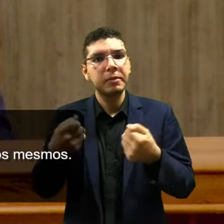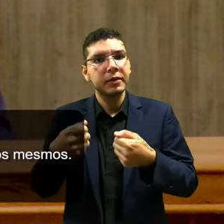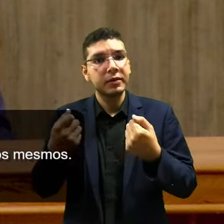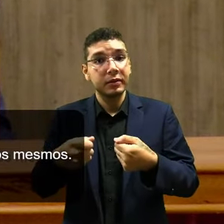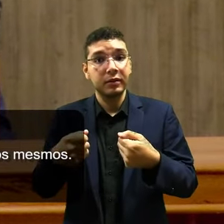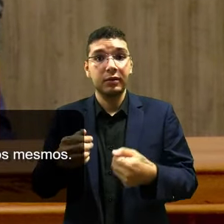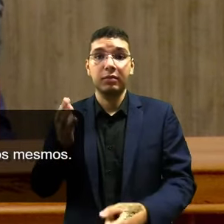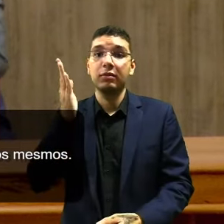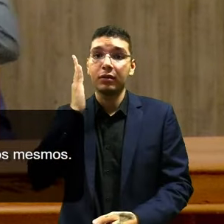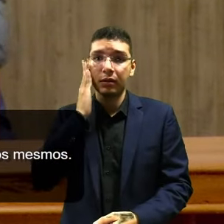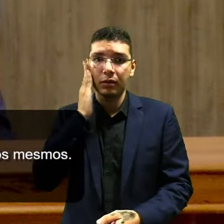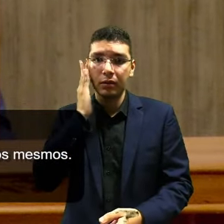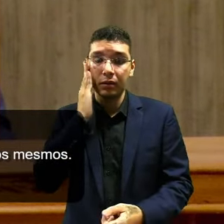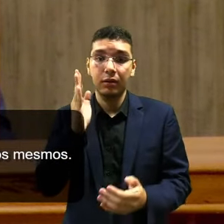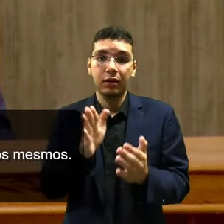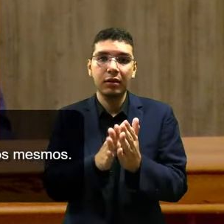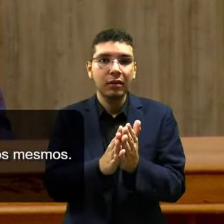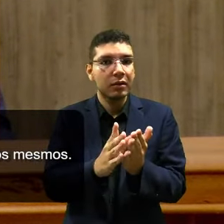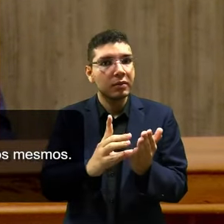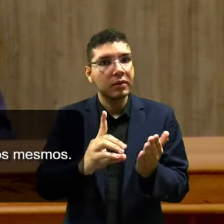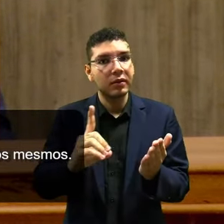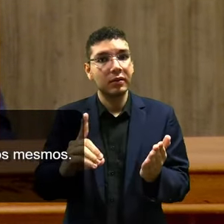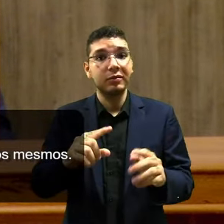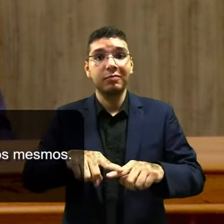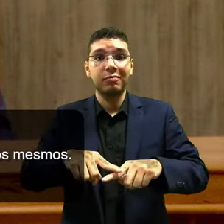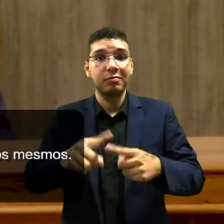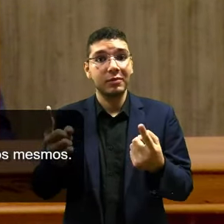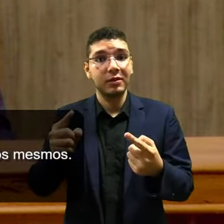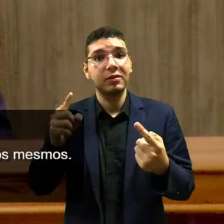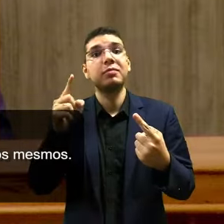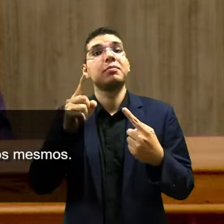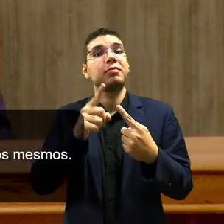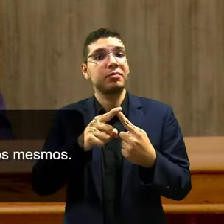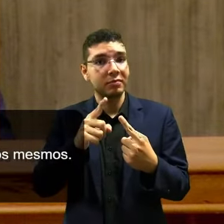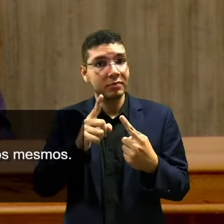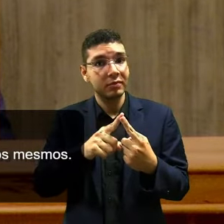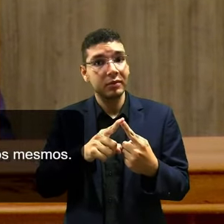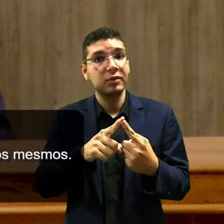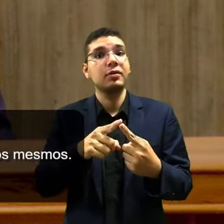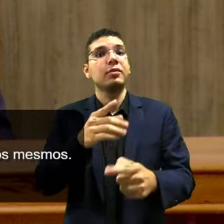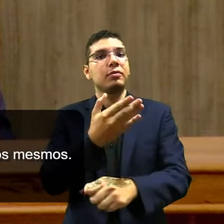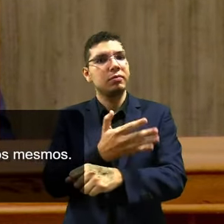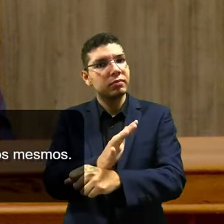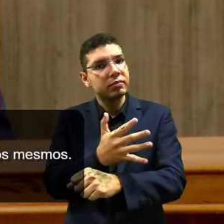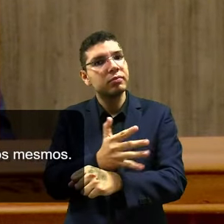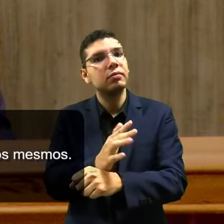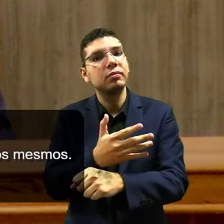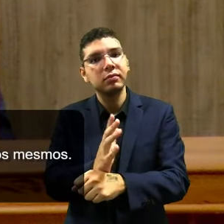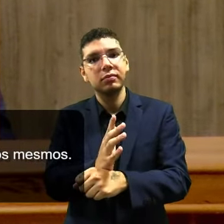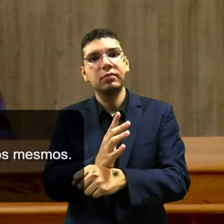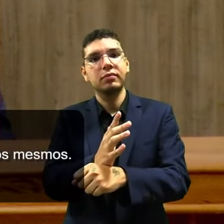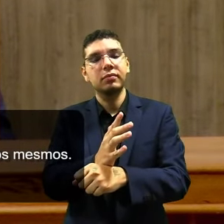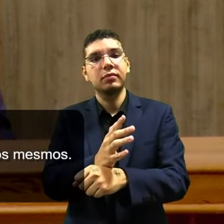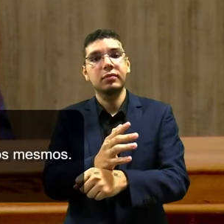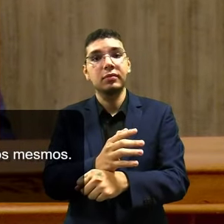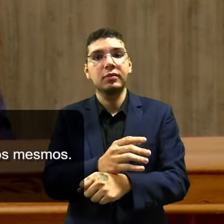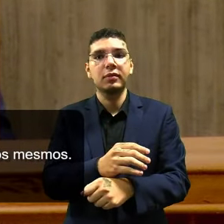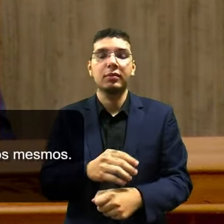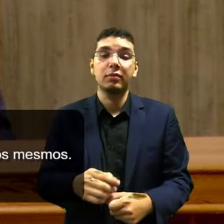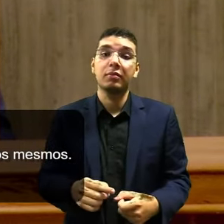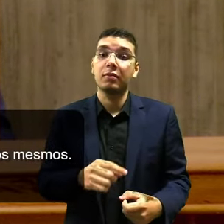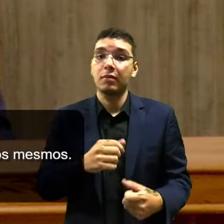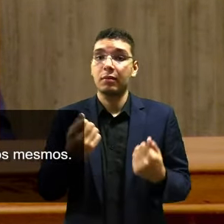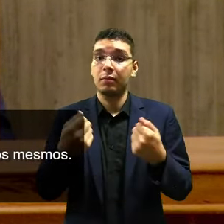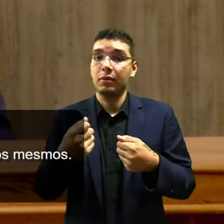palavra mas eu tenho que ter que ser também o quê praticante está ali ser cumpridores